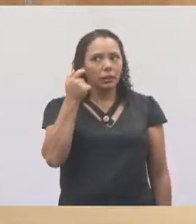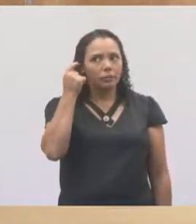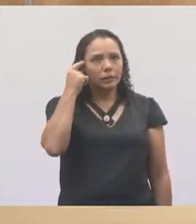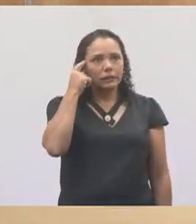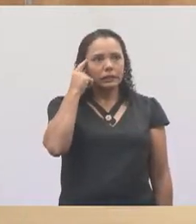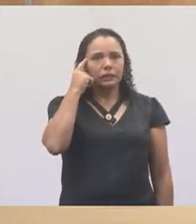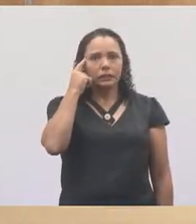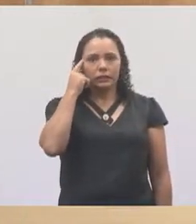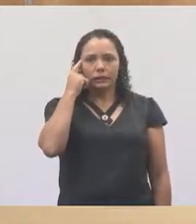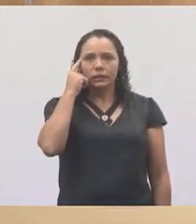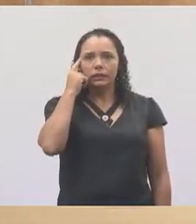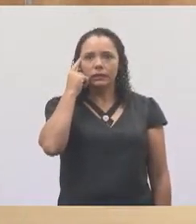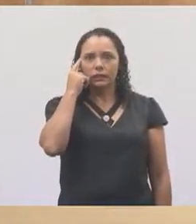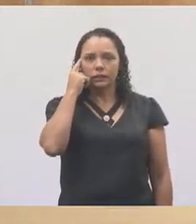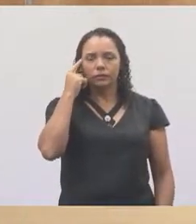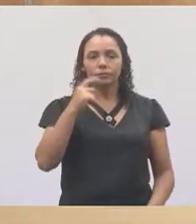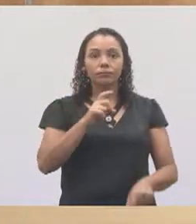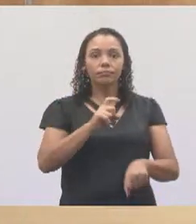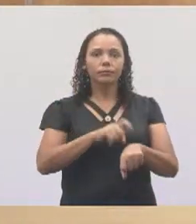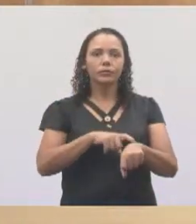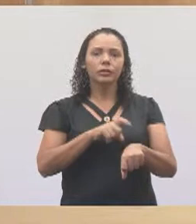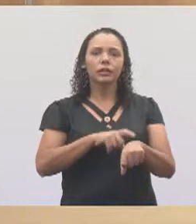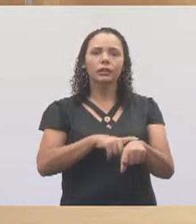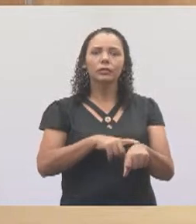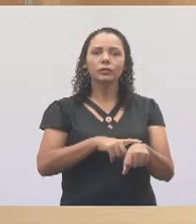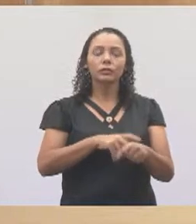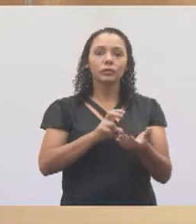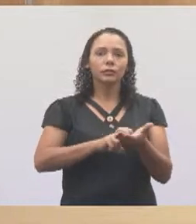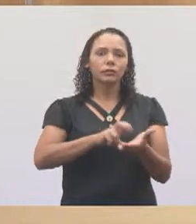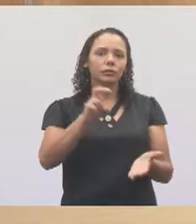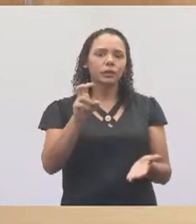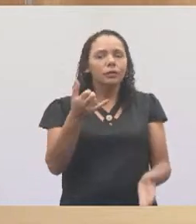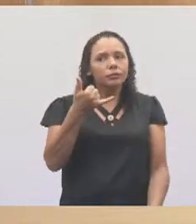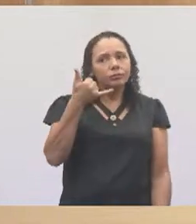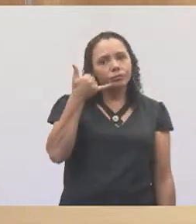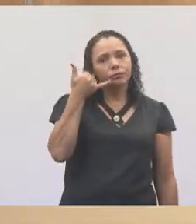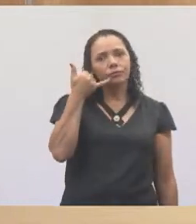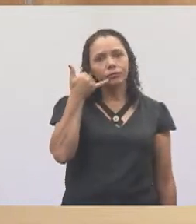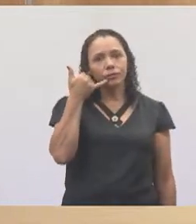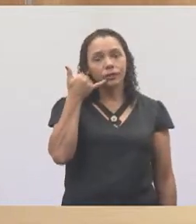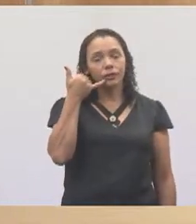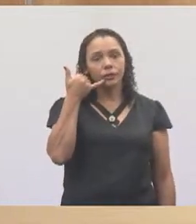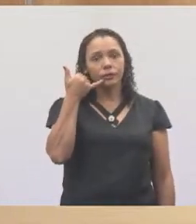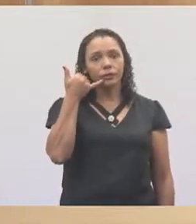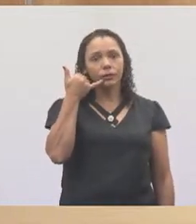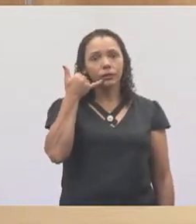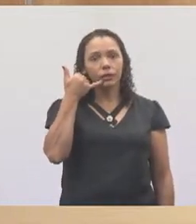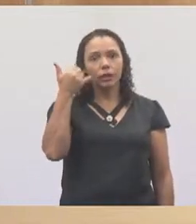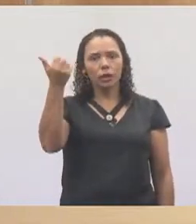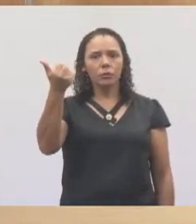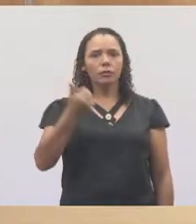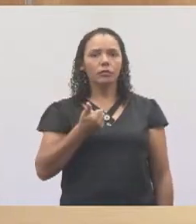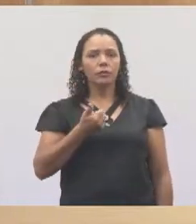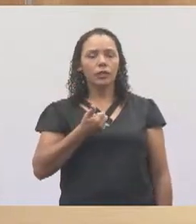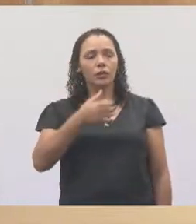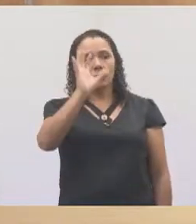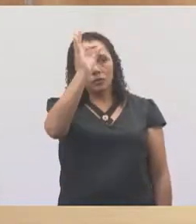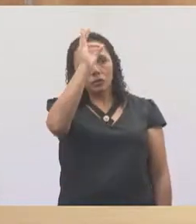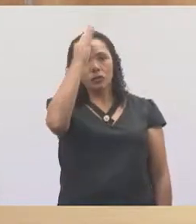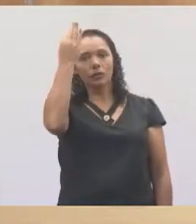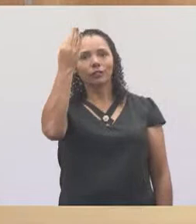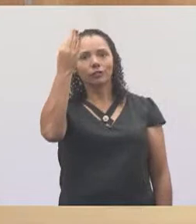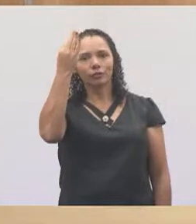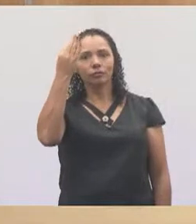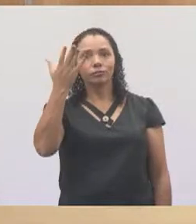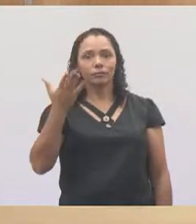né? E era na manhã da eleição, ele me ligou e me desejou boa sorte naquele